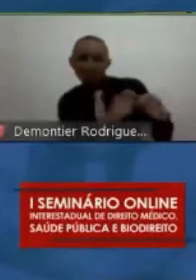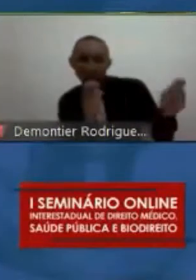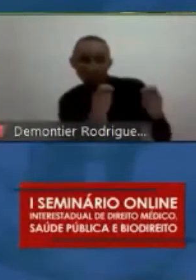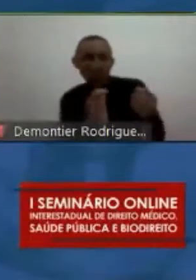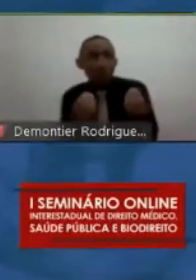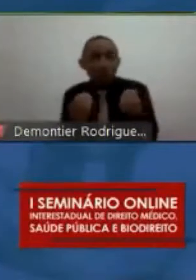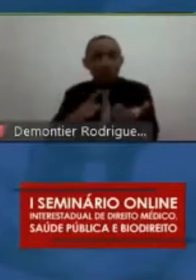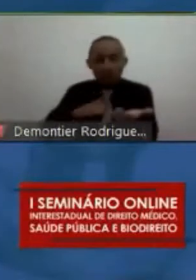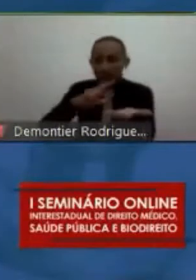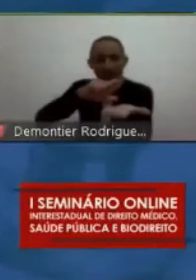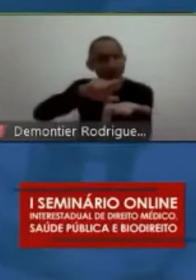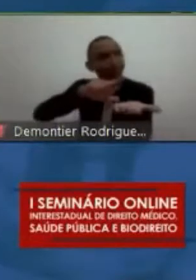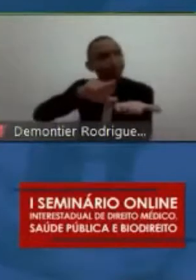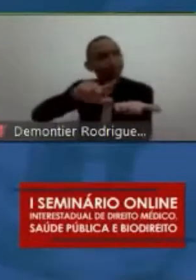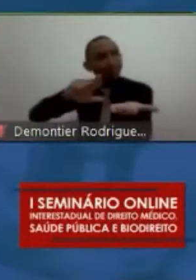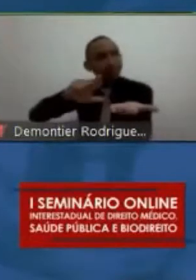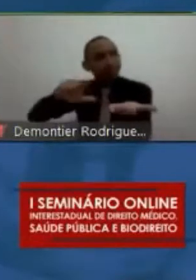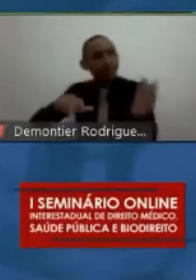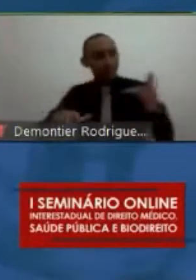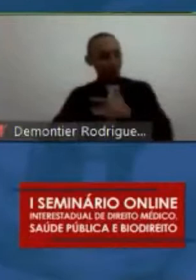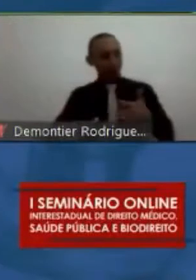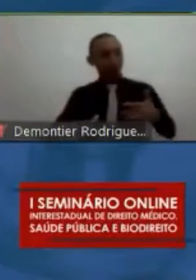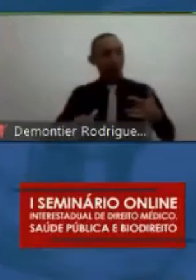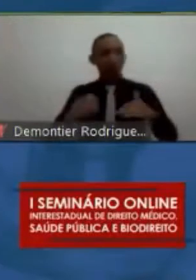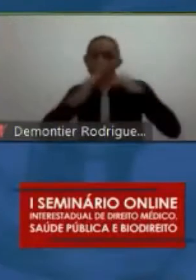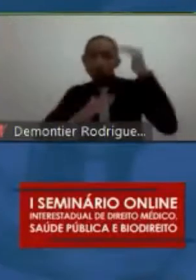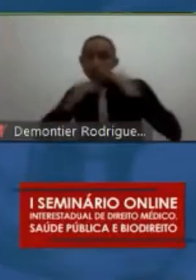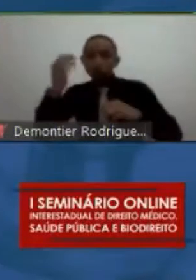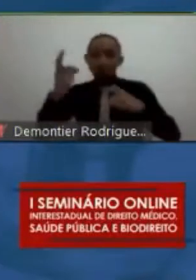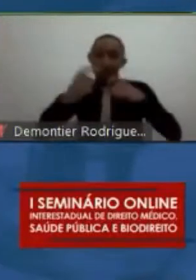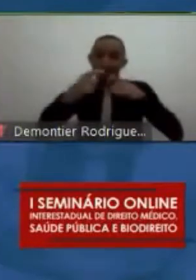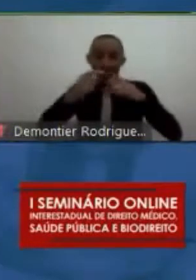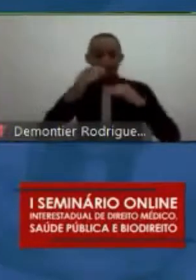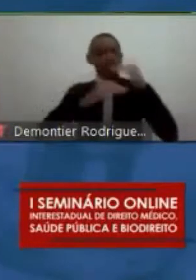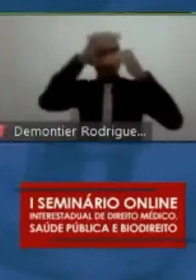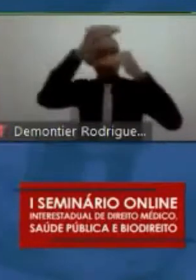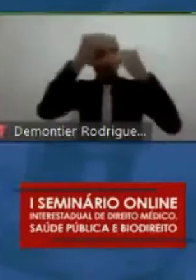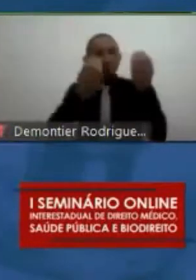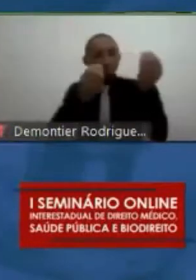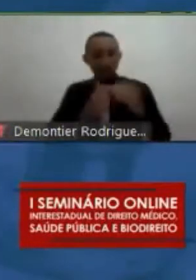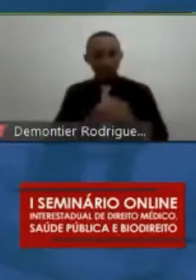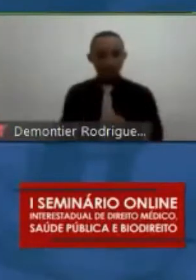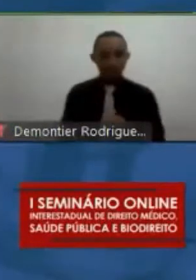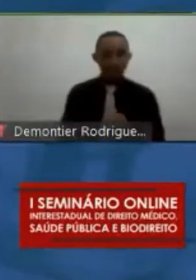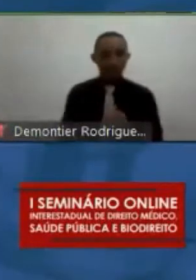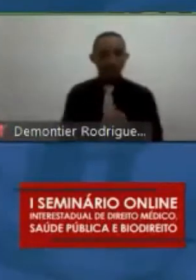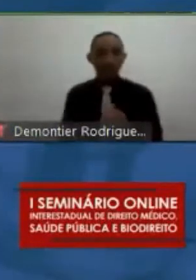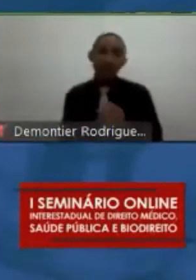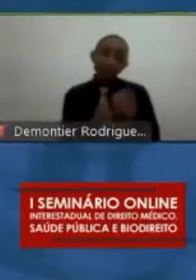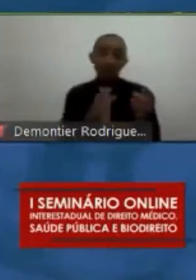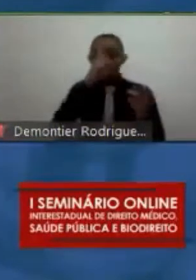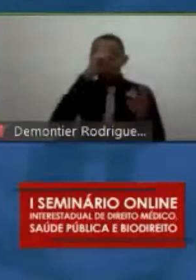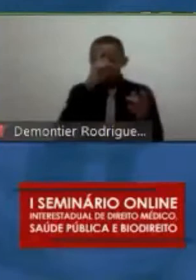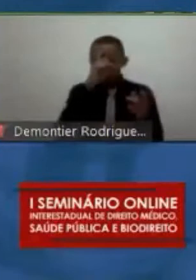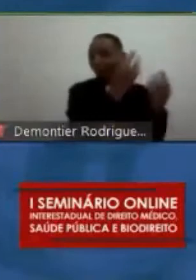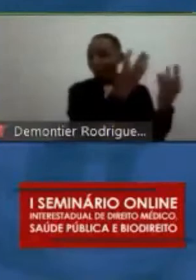ferramentas, o estado clínico e a capacitação dos profissionais para poder empregar isto. Vários hospitais já estão